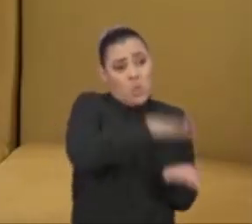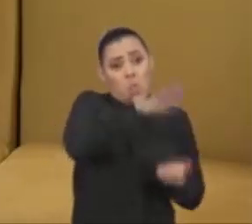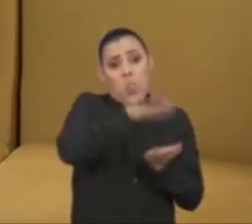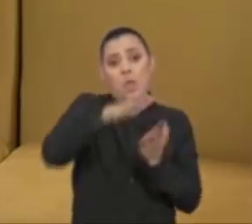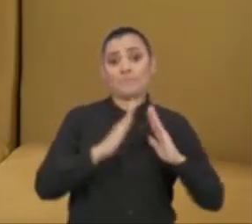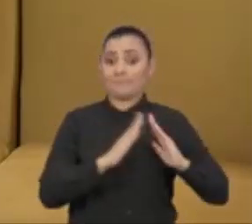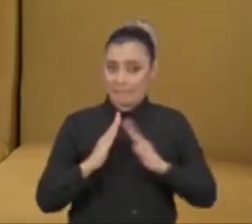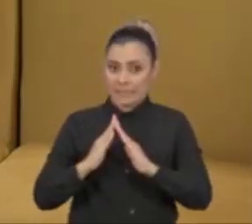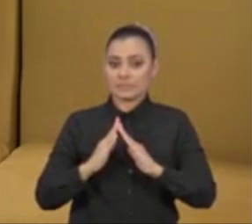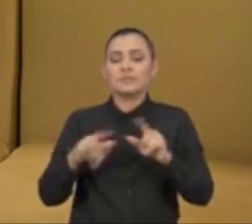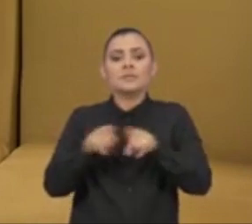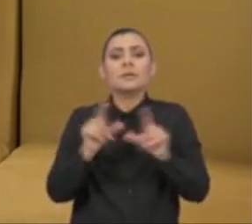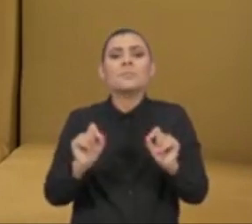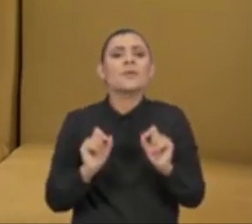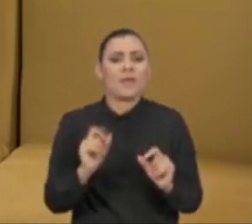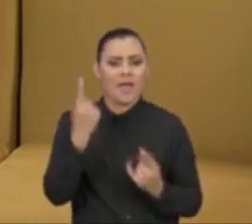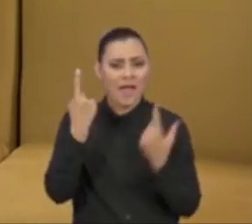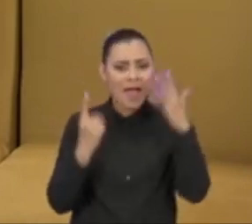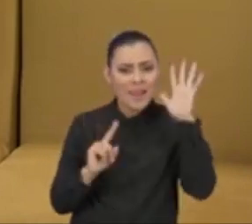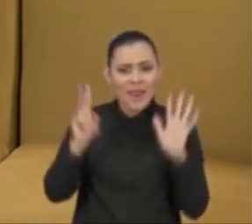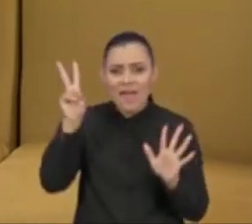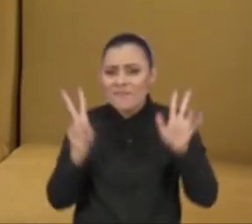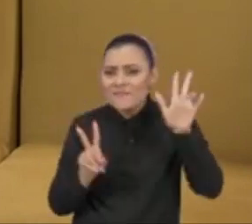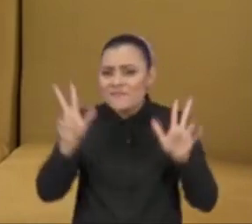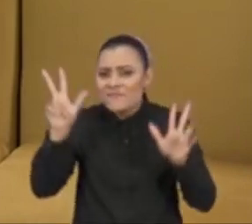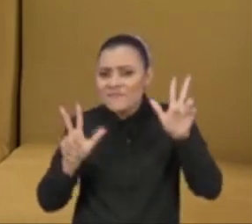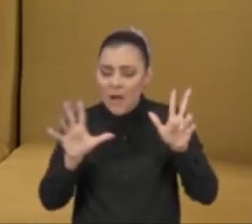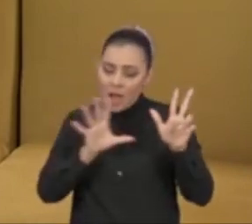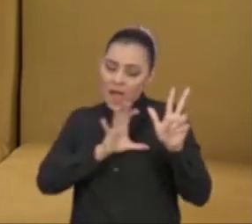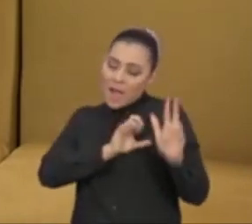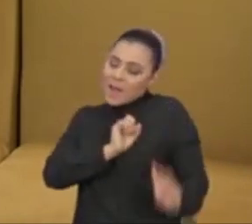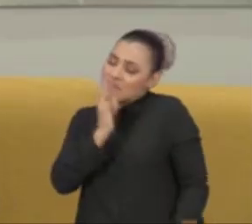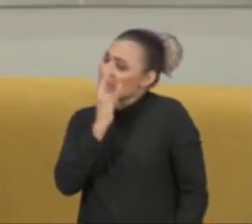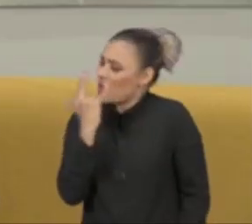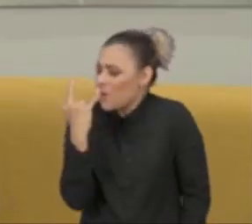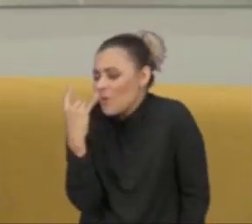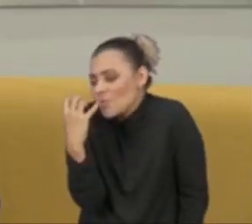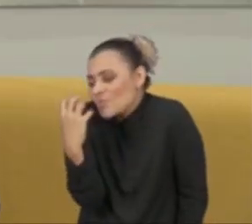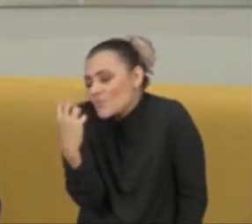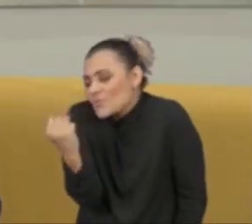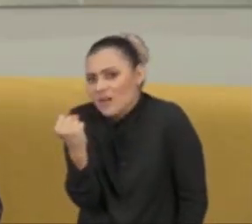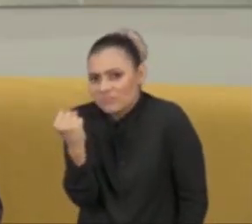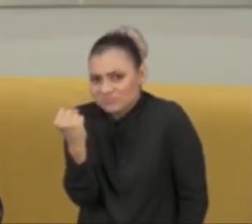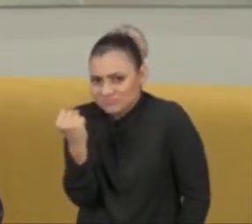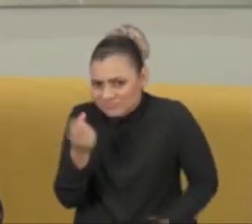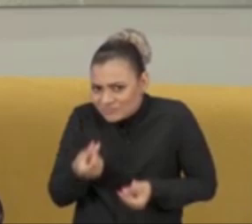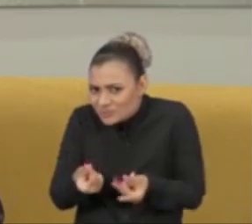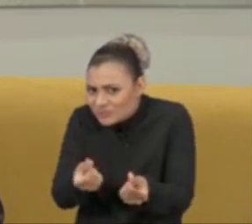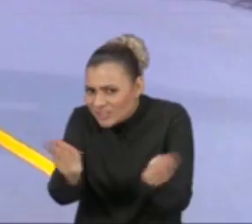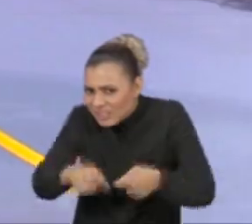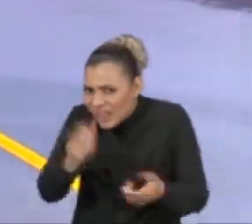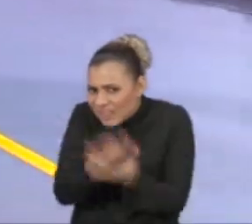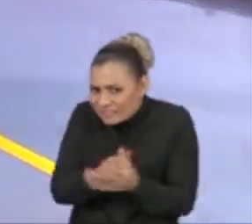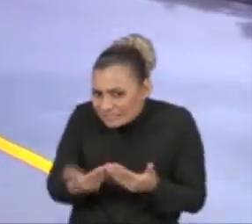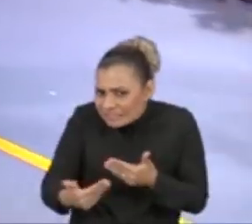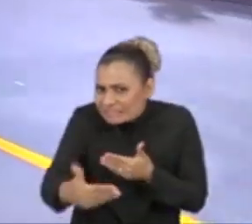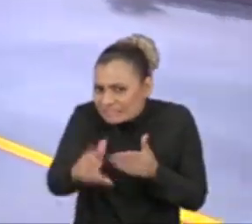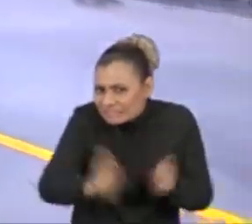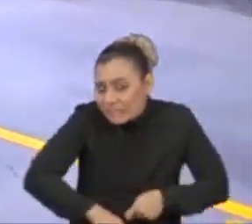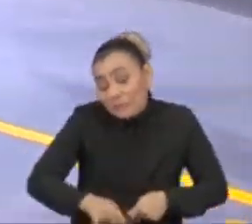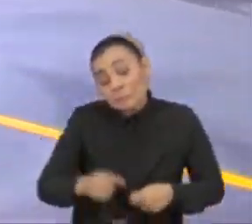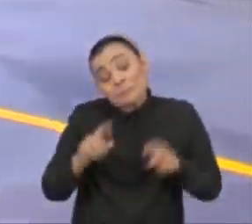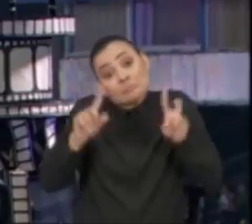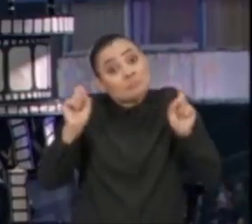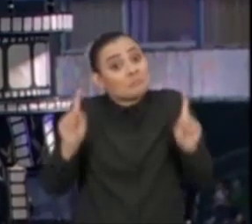de carnaval pode resistir ao tempo e durar? Tem gente que aposta nisso. Nos desfiles do Rio e São Paulo, o samba